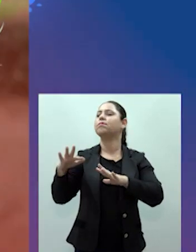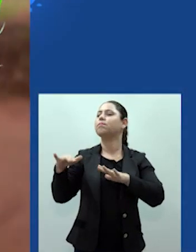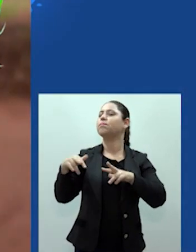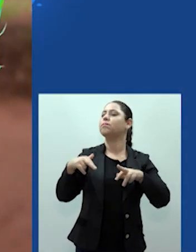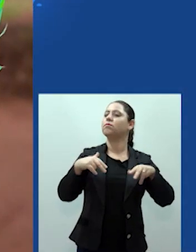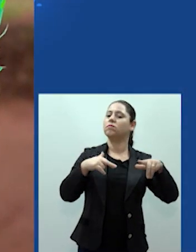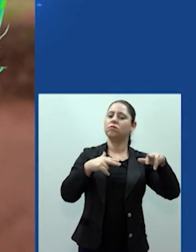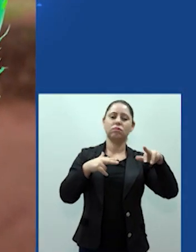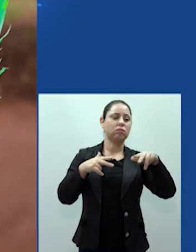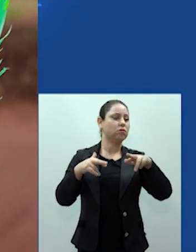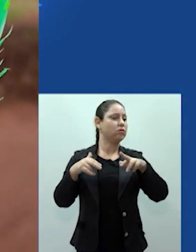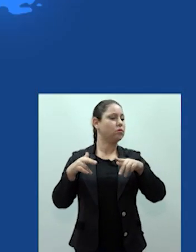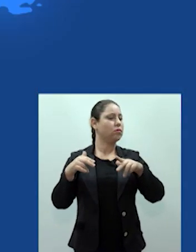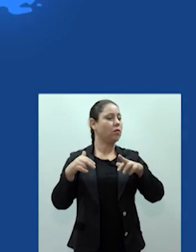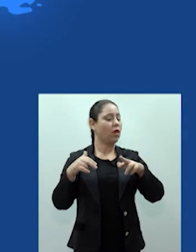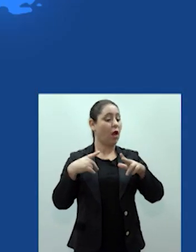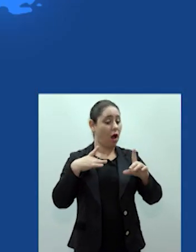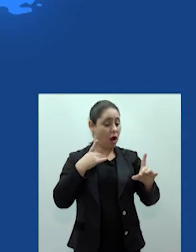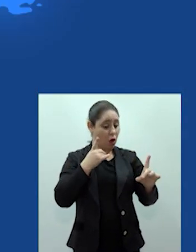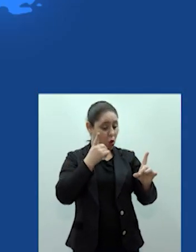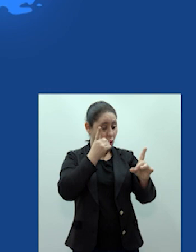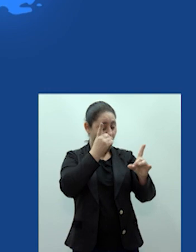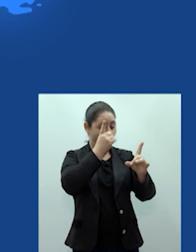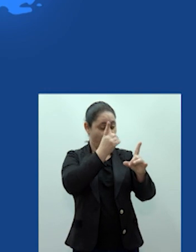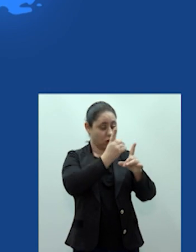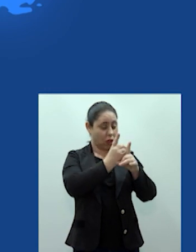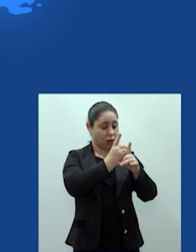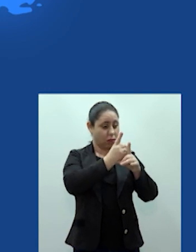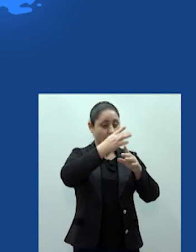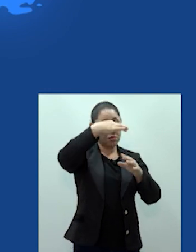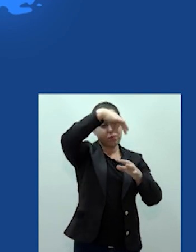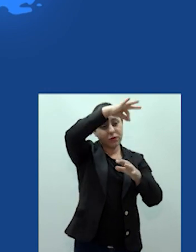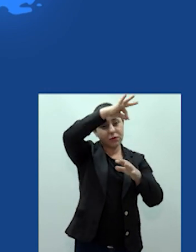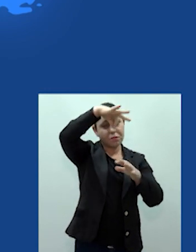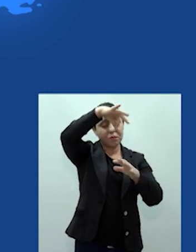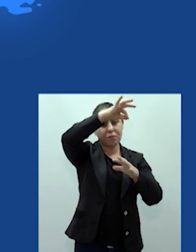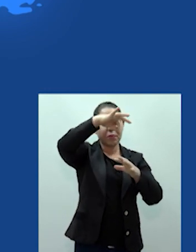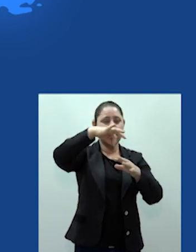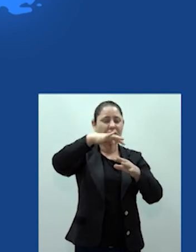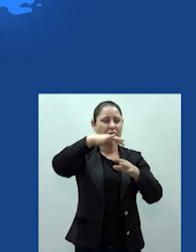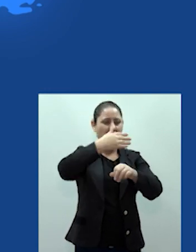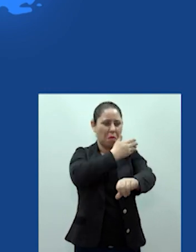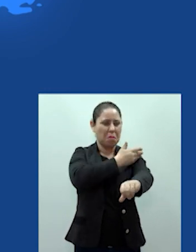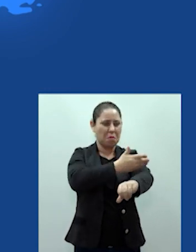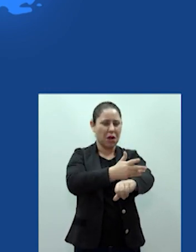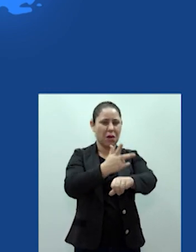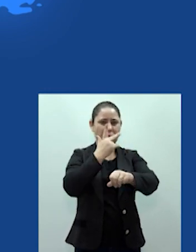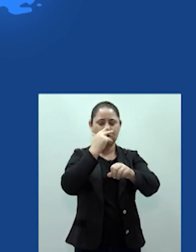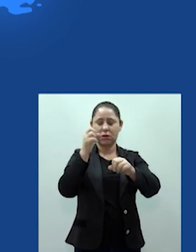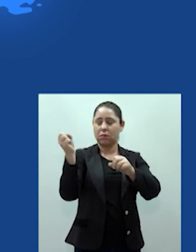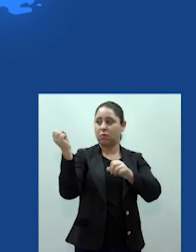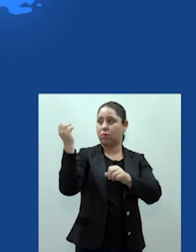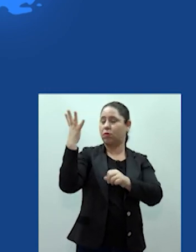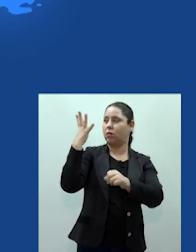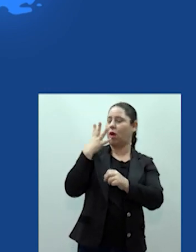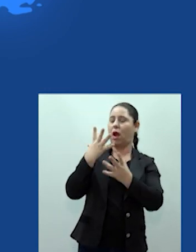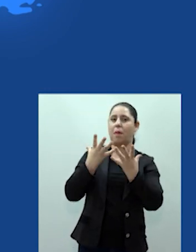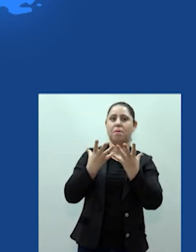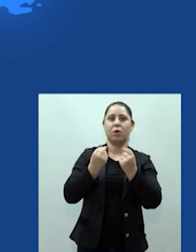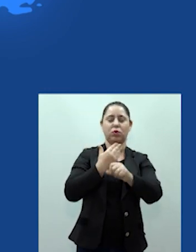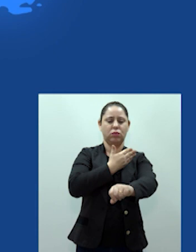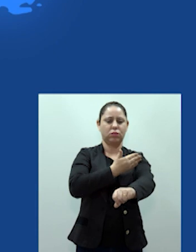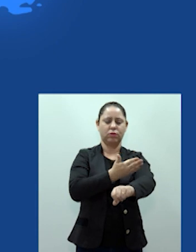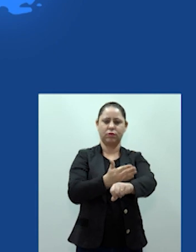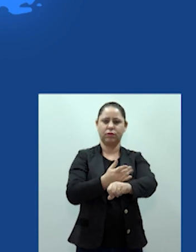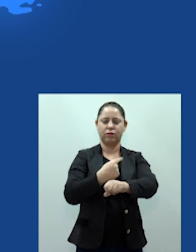assim pelo quintal, no sítio da minha tia, e eu encontrei uma pena branca. E ela estava parece que estava iluminada, assim, estava muito